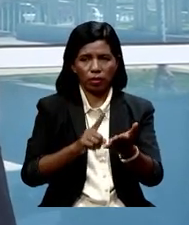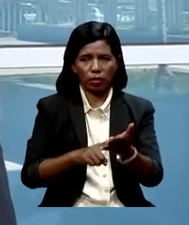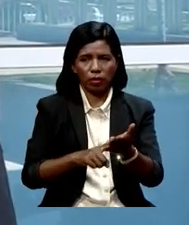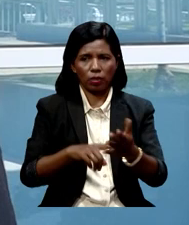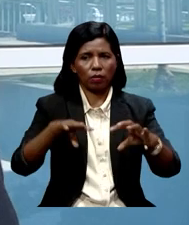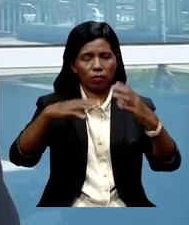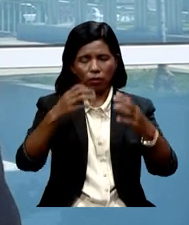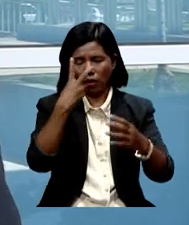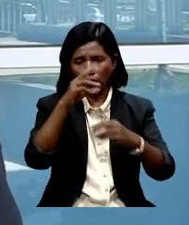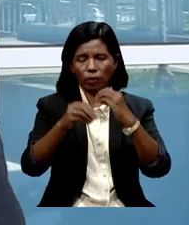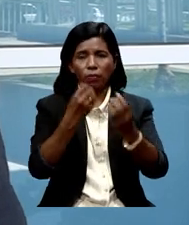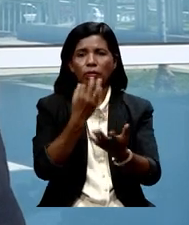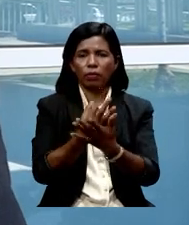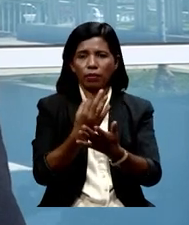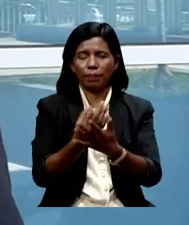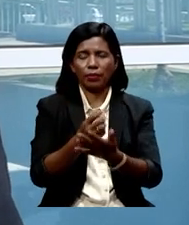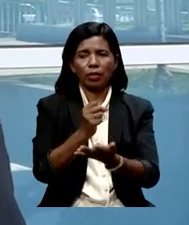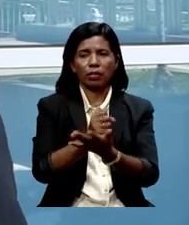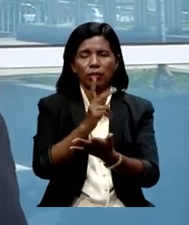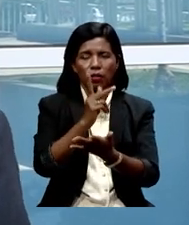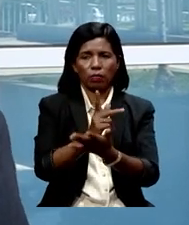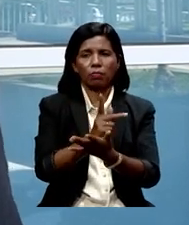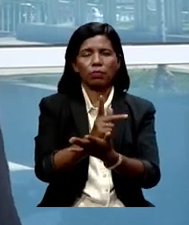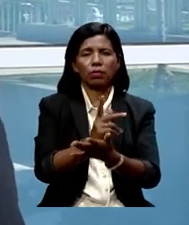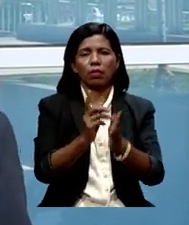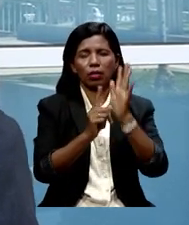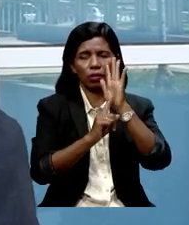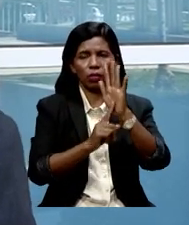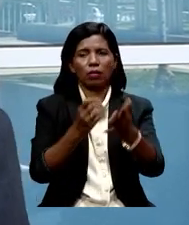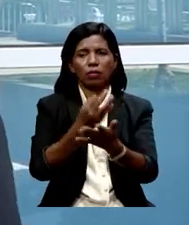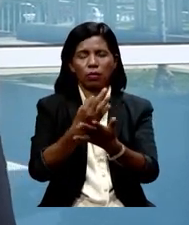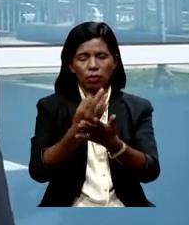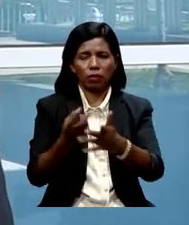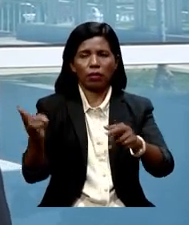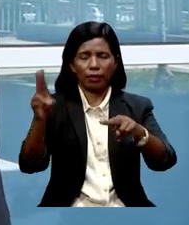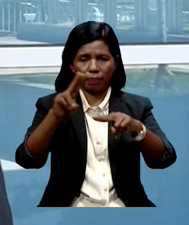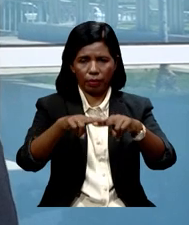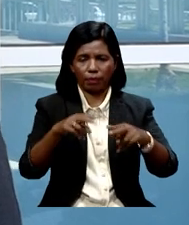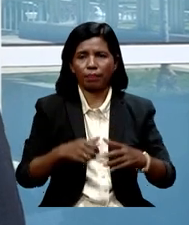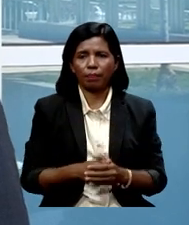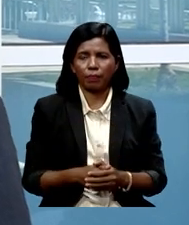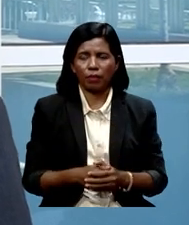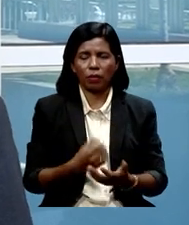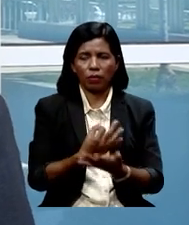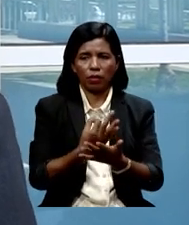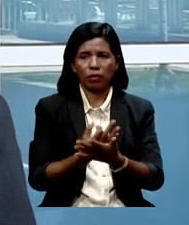de Revisão Orçamento, portanto, se como se mostra, então, tinha orçamento adicional. Adicional, né,